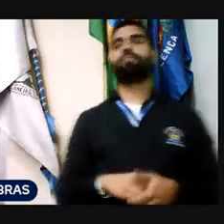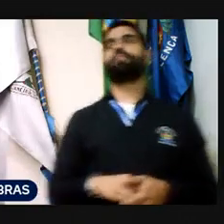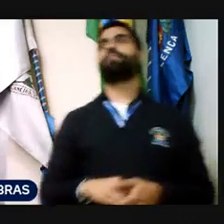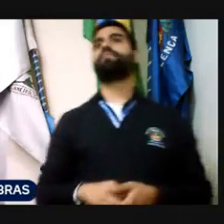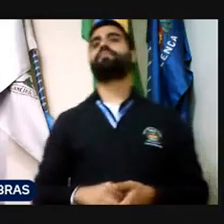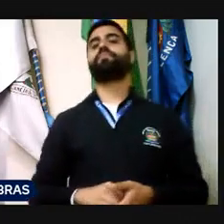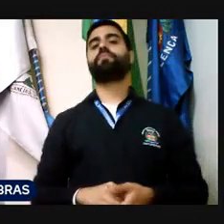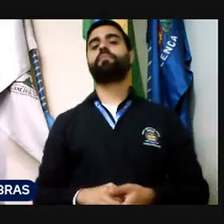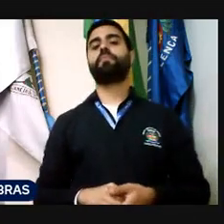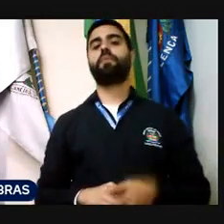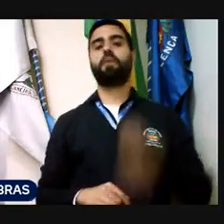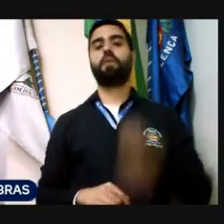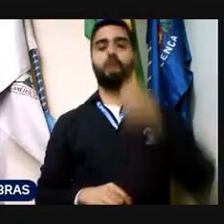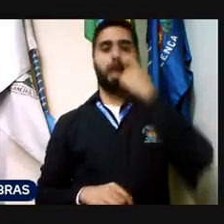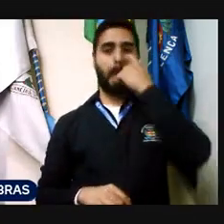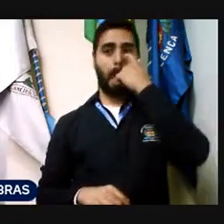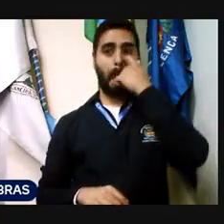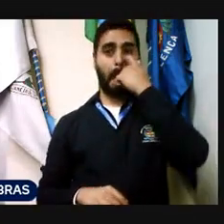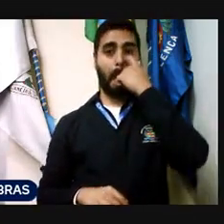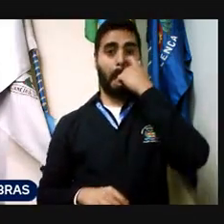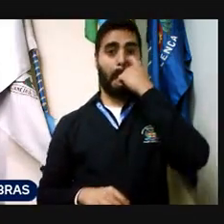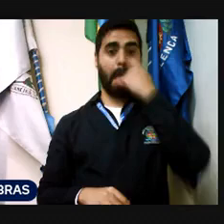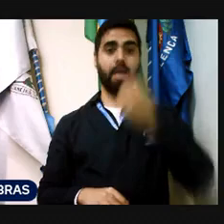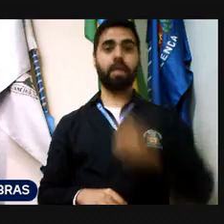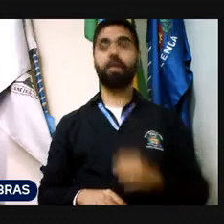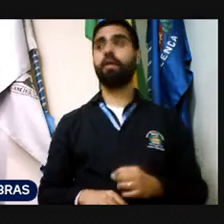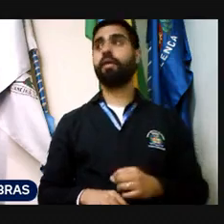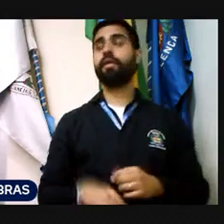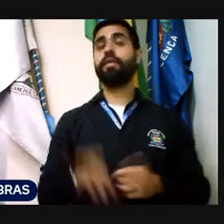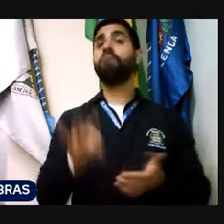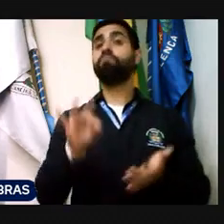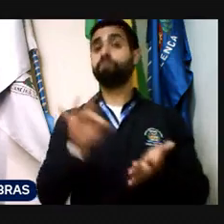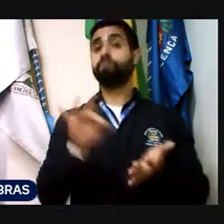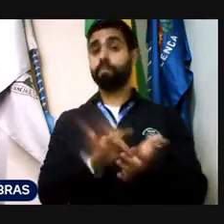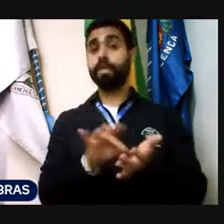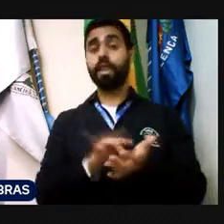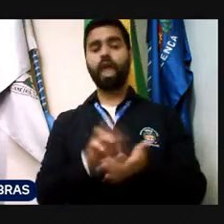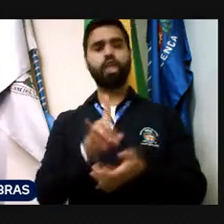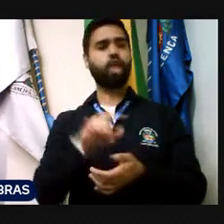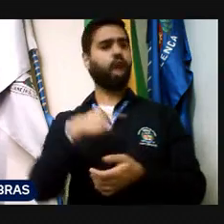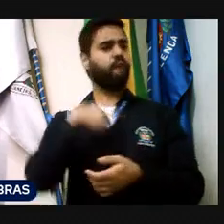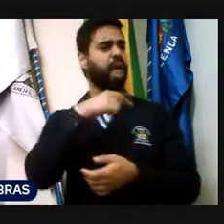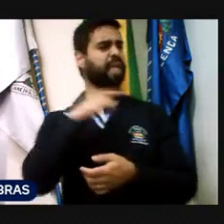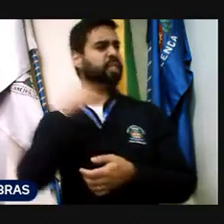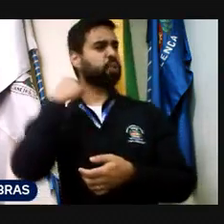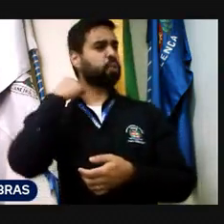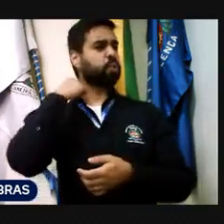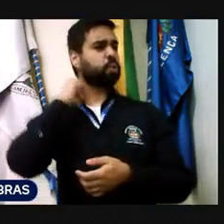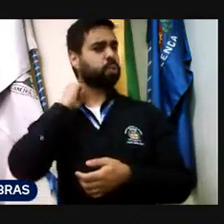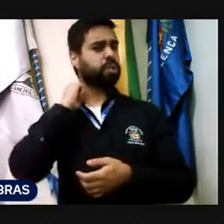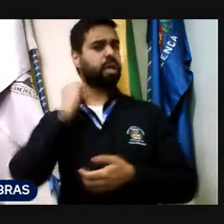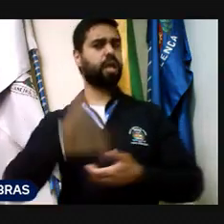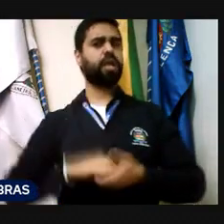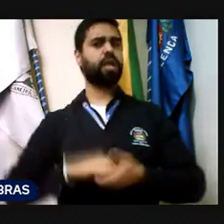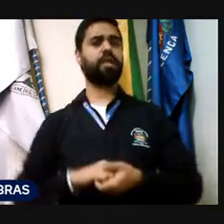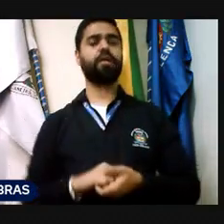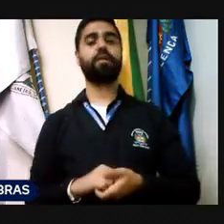Minha noiva faz estágio lá, e realmente, quando os dias que eu deixo ela lá, a poeira vai